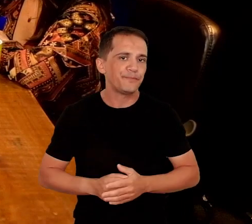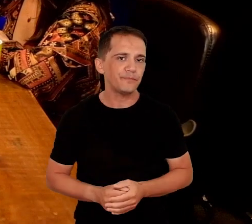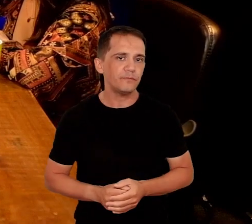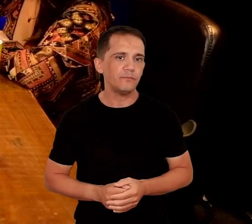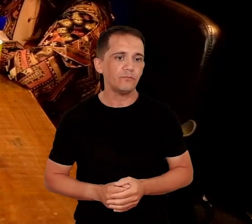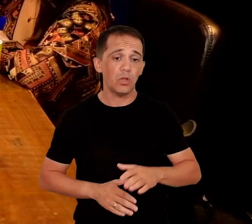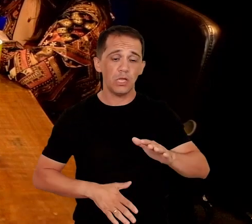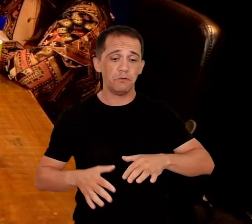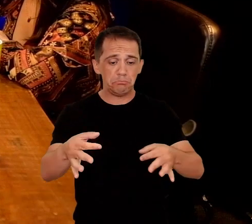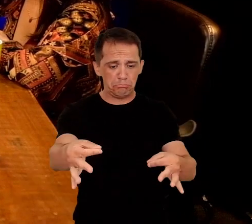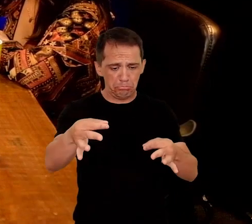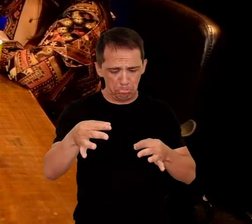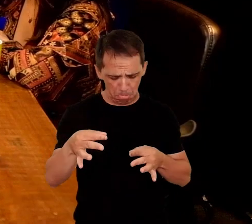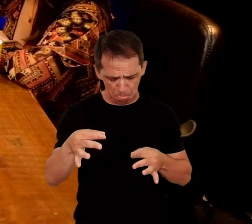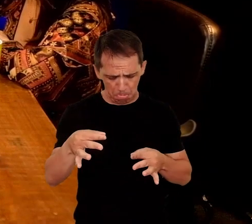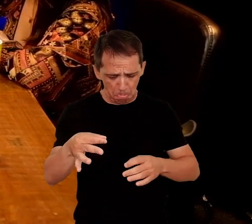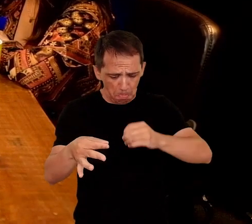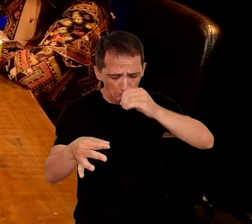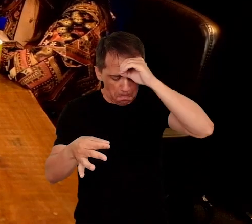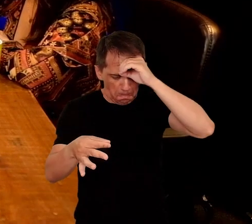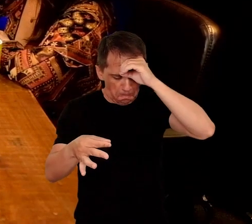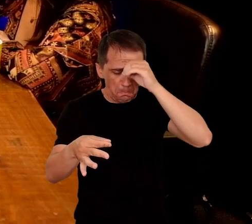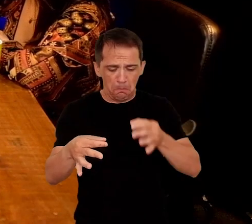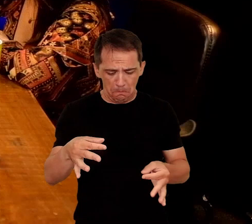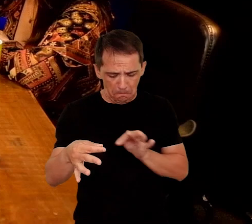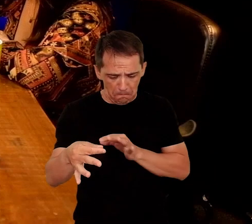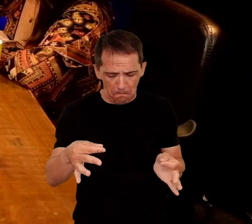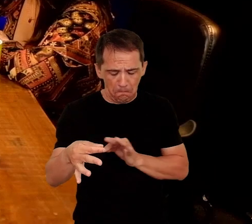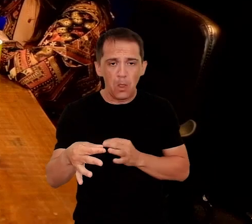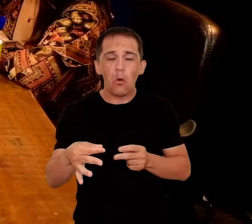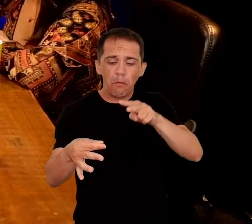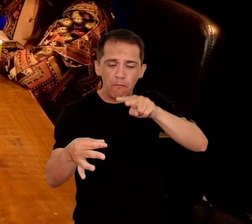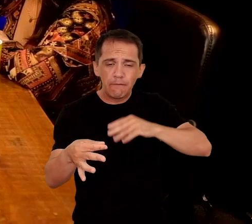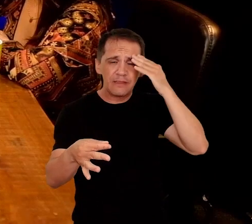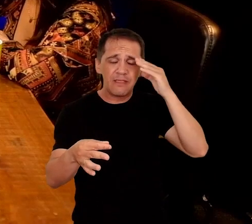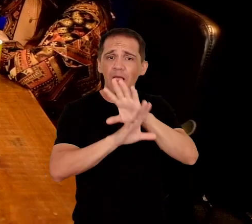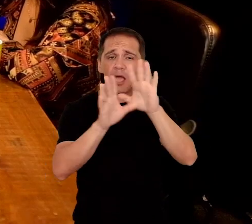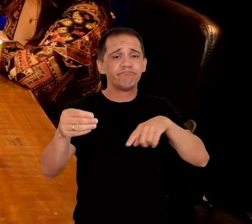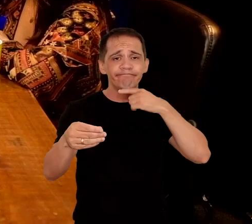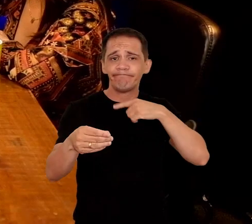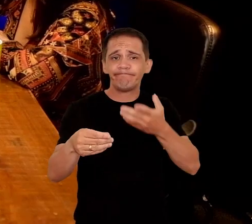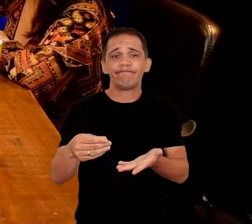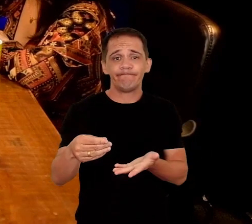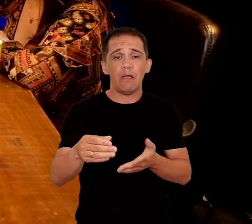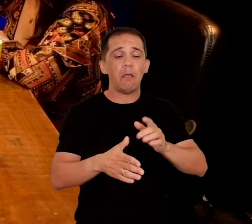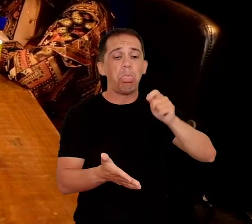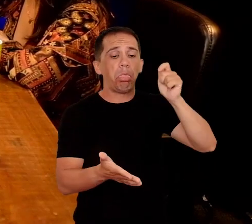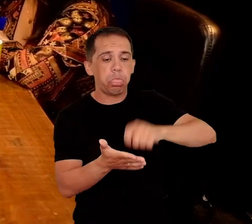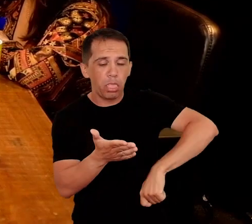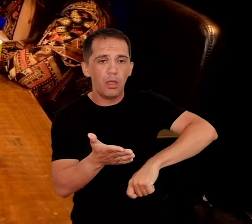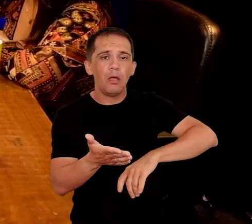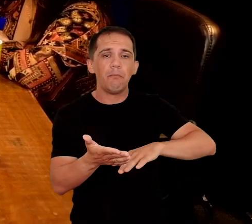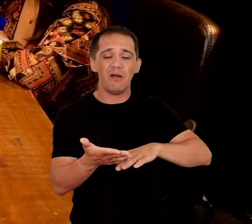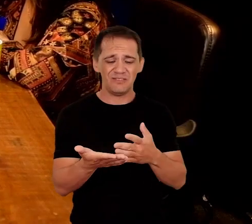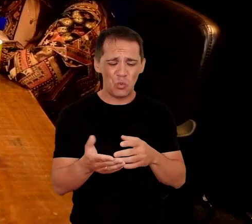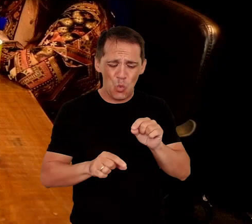num banco, mas se tu me der um documento... Sim, imagina não vou eles, entender. né? Imagina eles, né? Até quando a gente conversa. Acaba com fazendo eles, várias coisas. Eles acabam provavelmente fechando um negócio